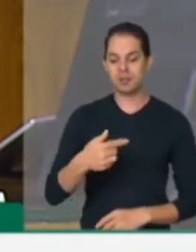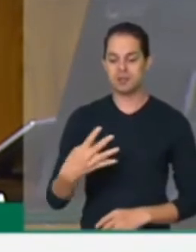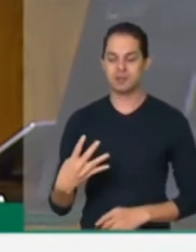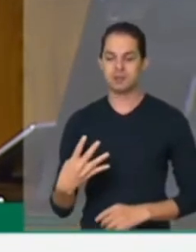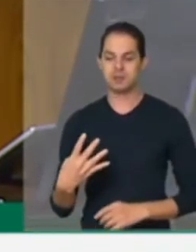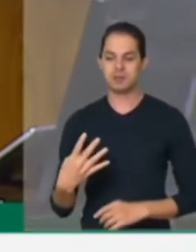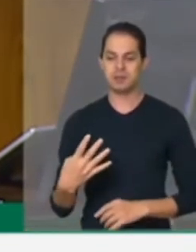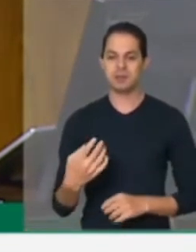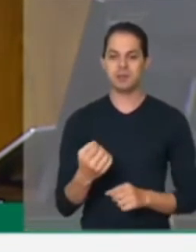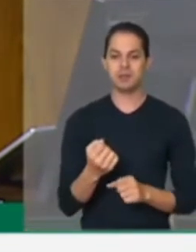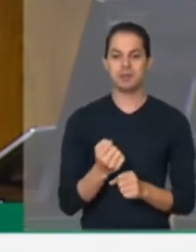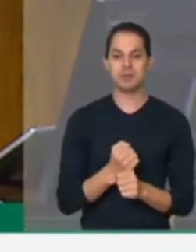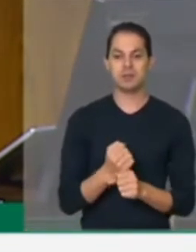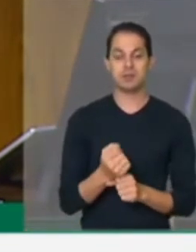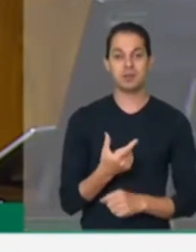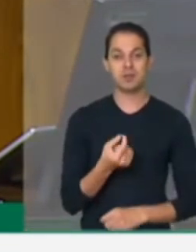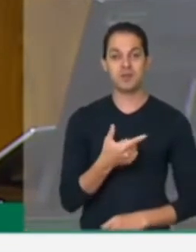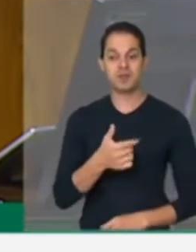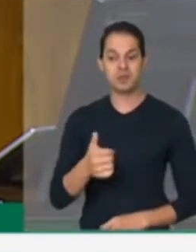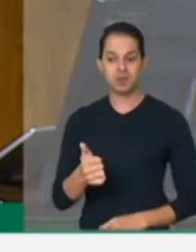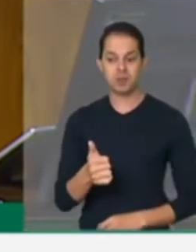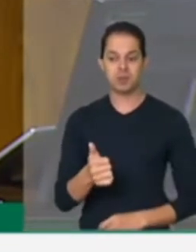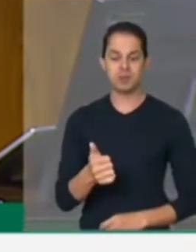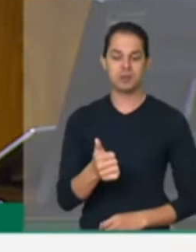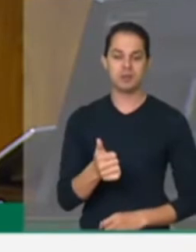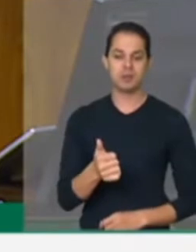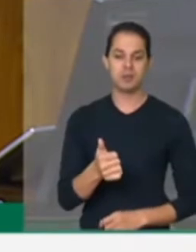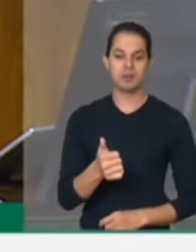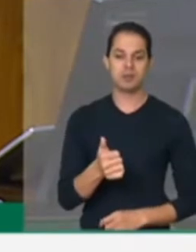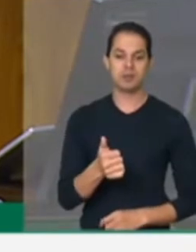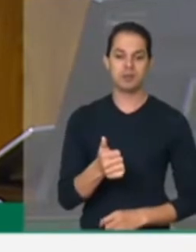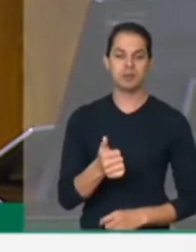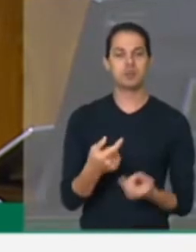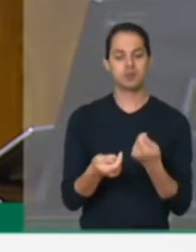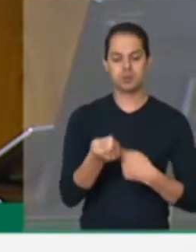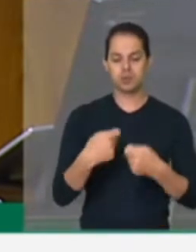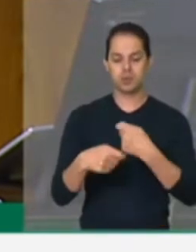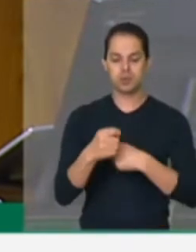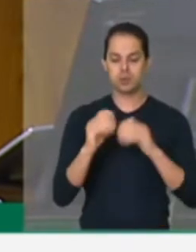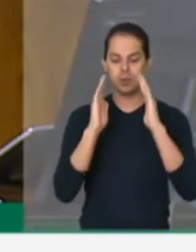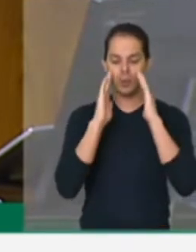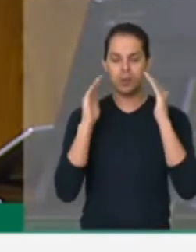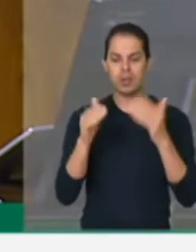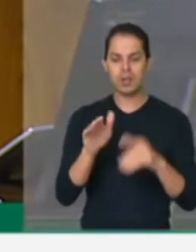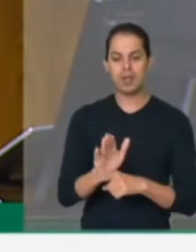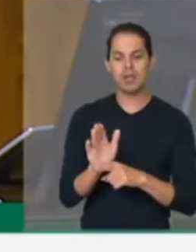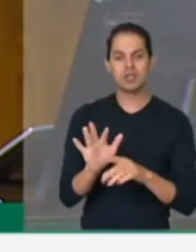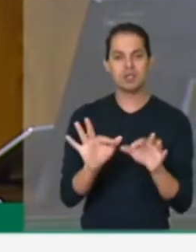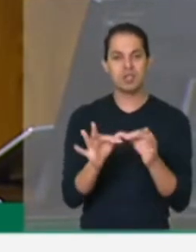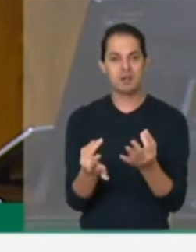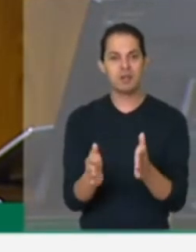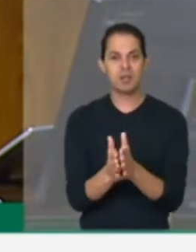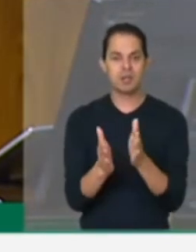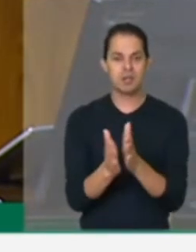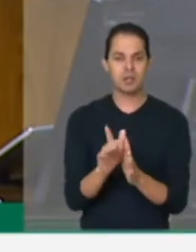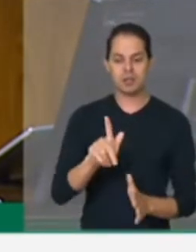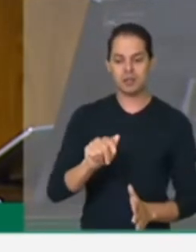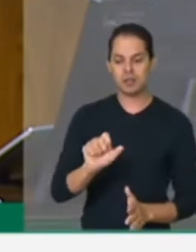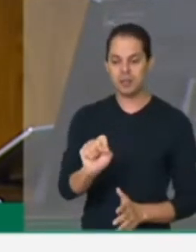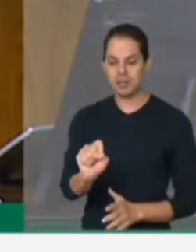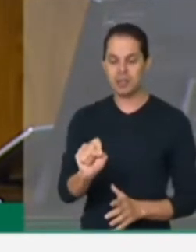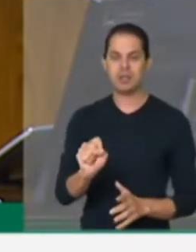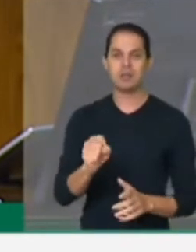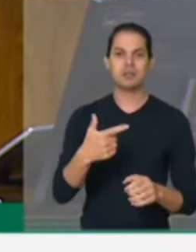de 2021, que institui a subvenção econômica destinada a auxiliar as famílias de baixa renda na aquisição de gás liquefeito de